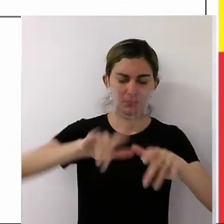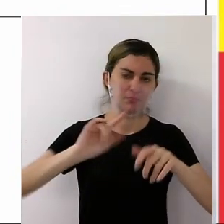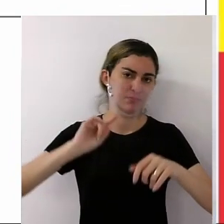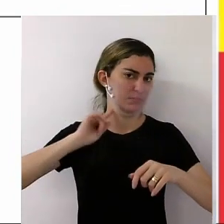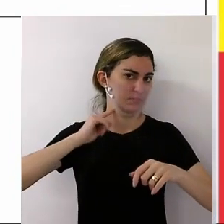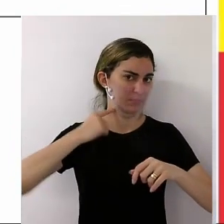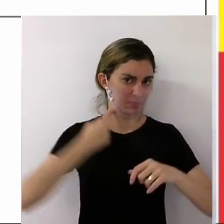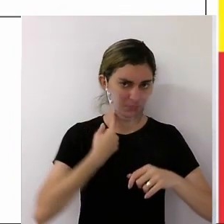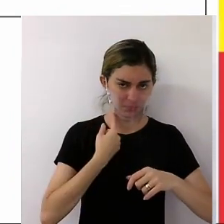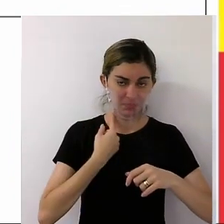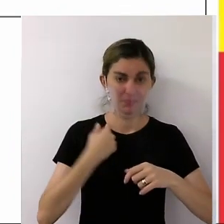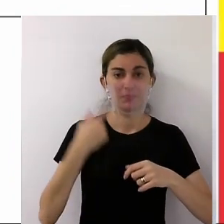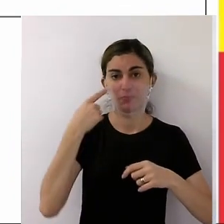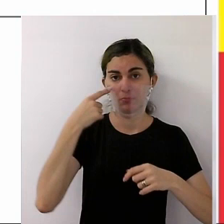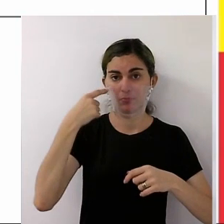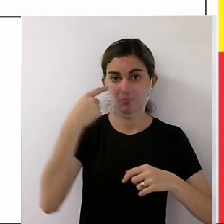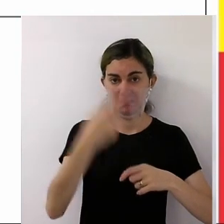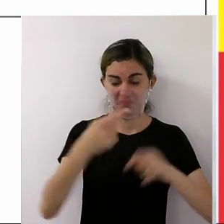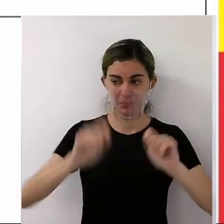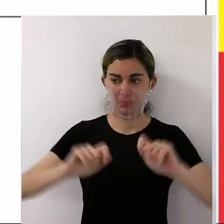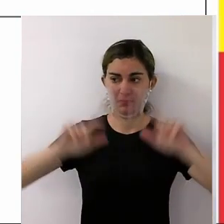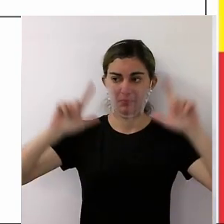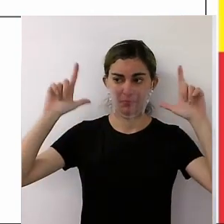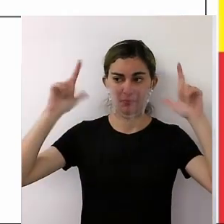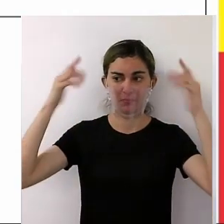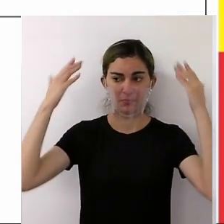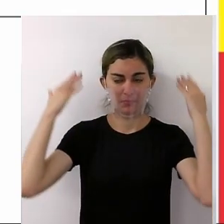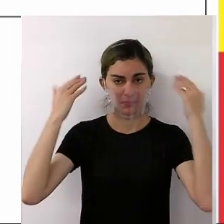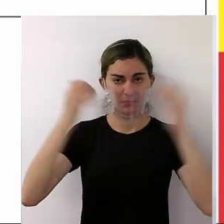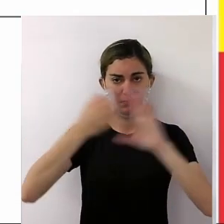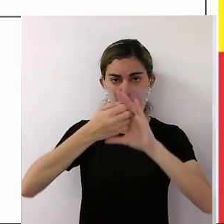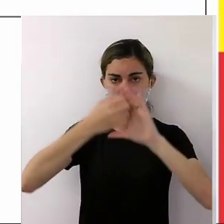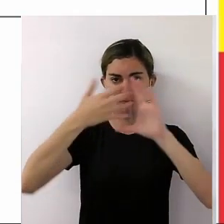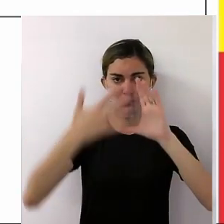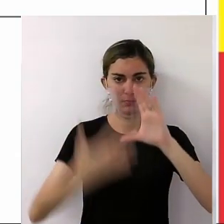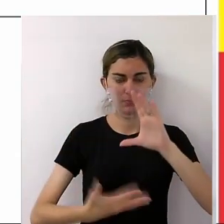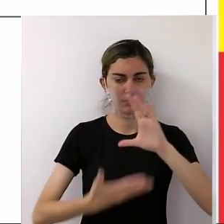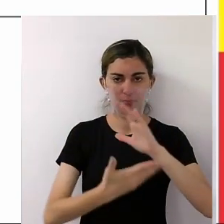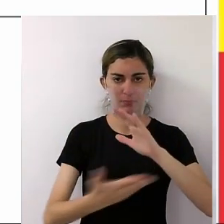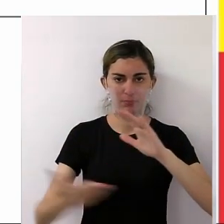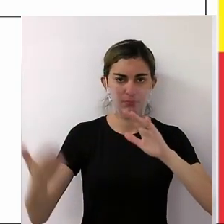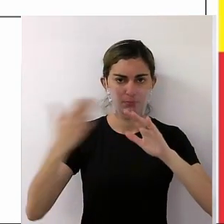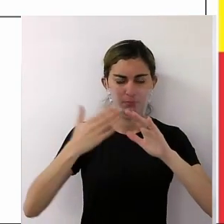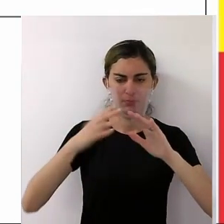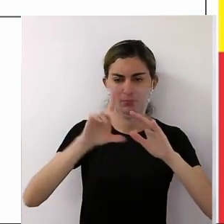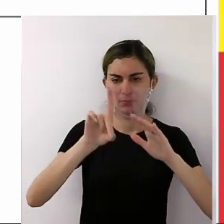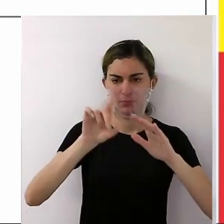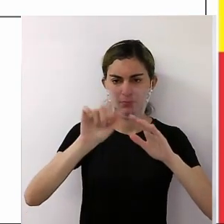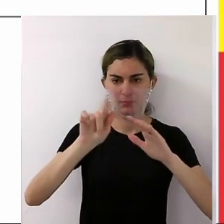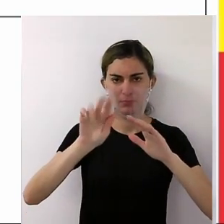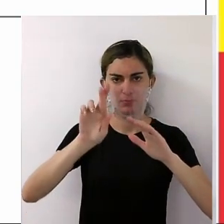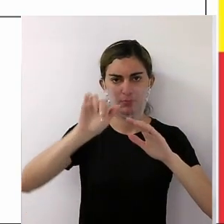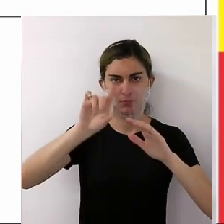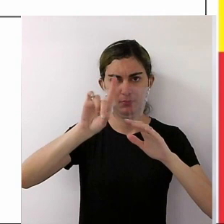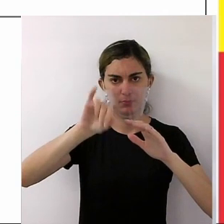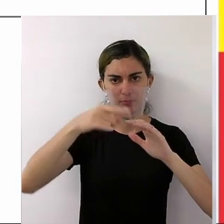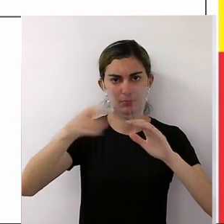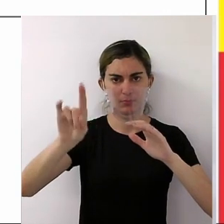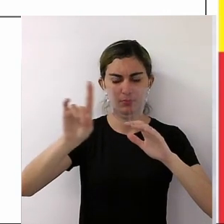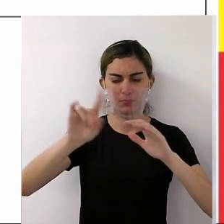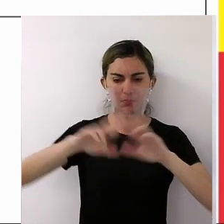águas, né? Como você pode observar aí na telinha, caracteriza-se pela degradação